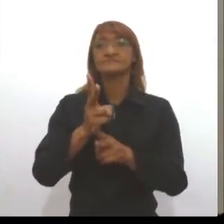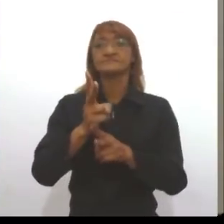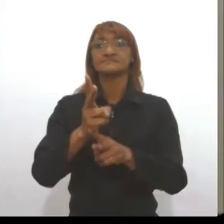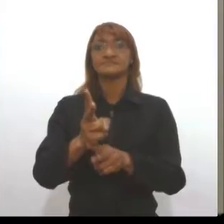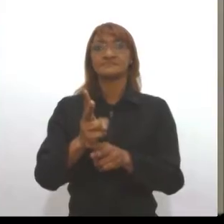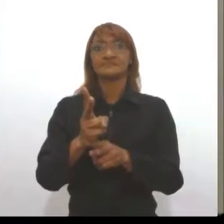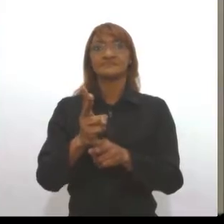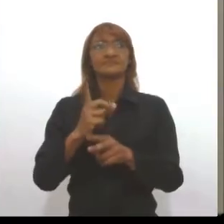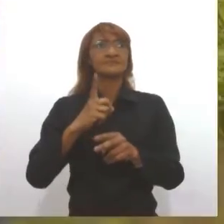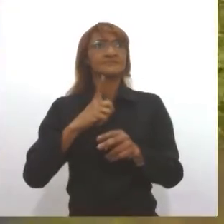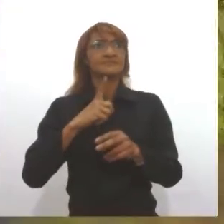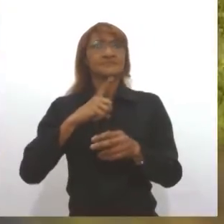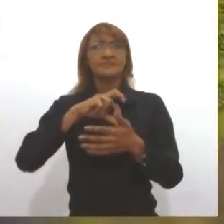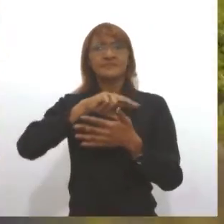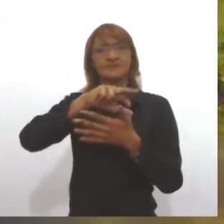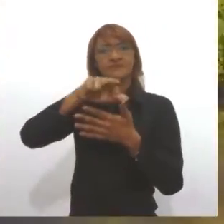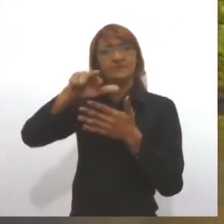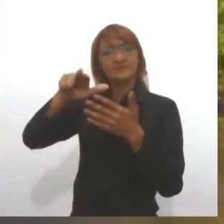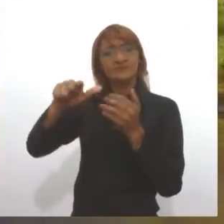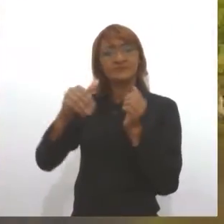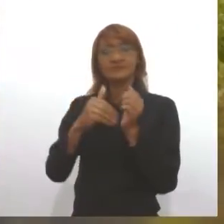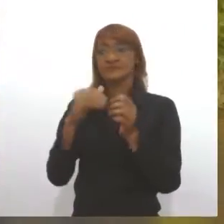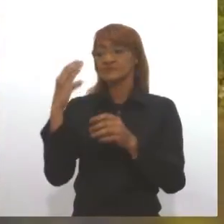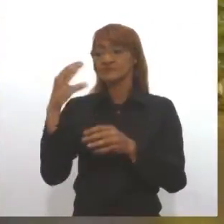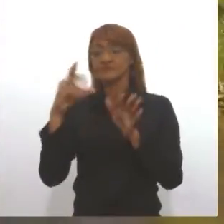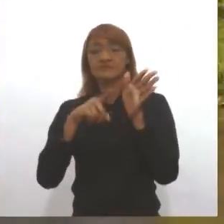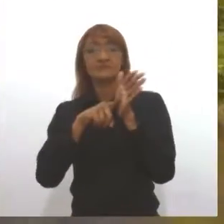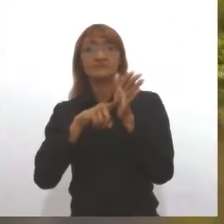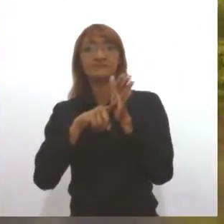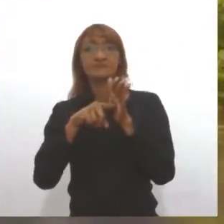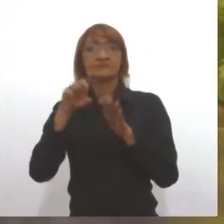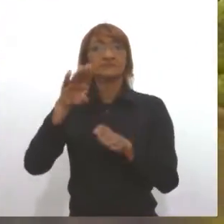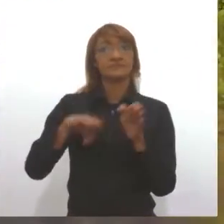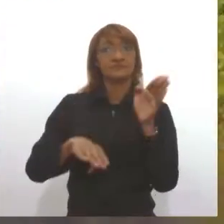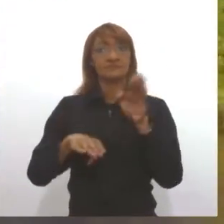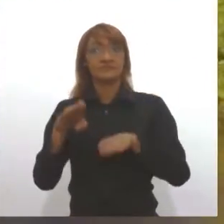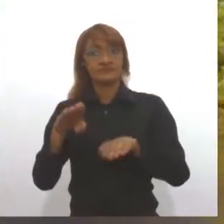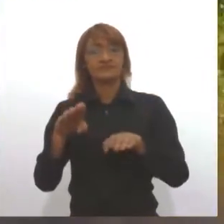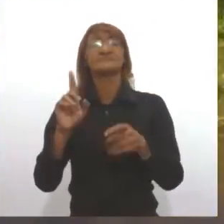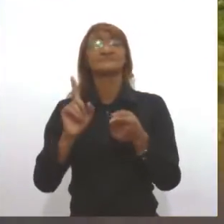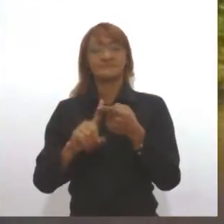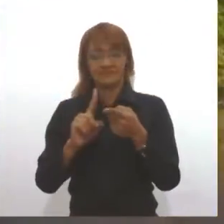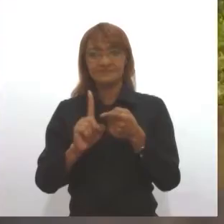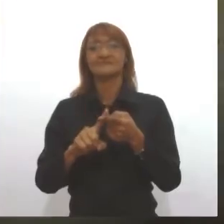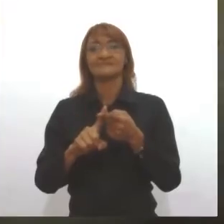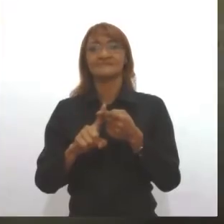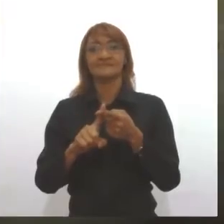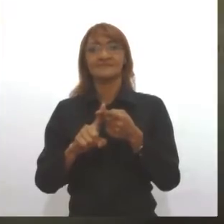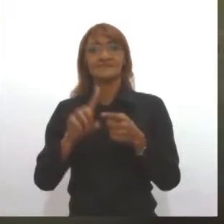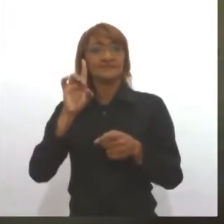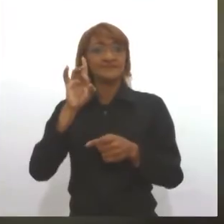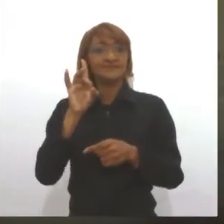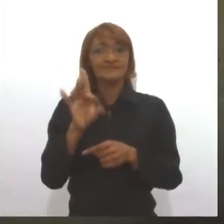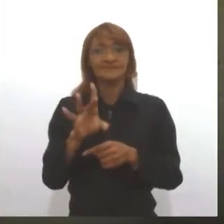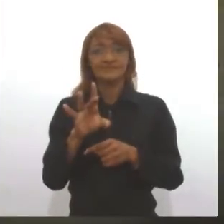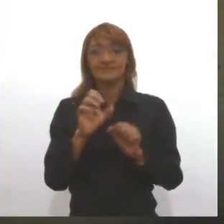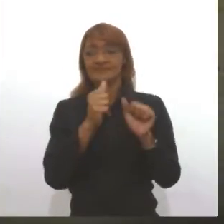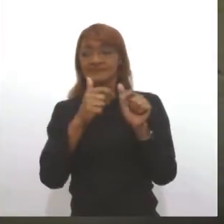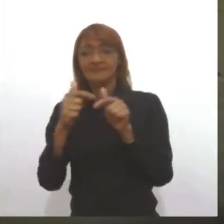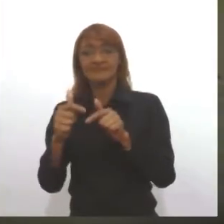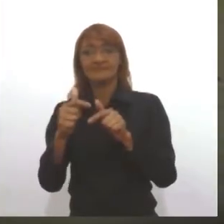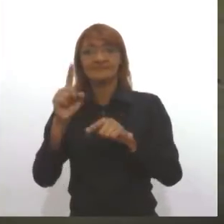mistérios, a dogmas, e a ciência, muitas vezes também, trabalhando apenas as questões de ordem